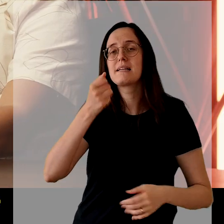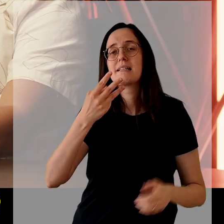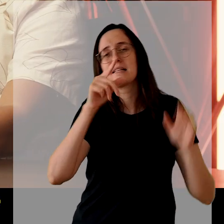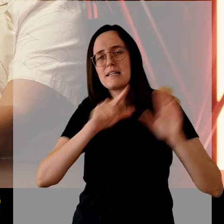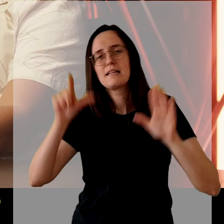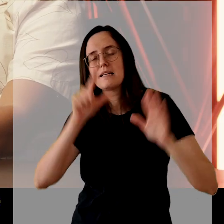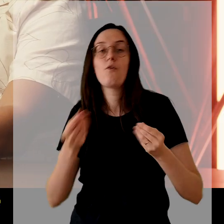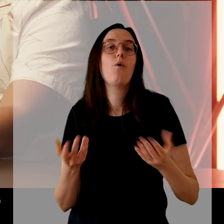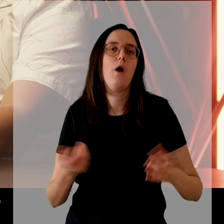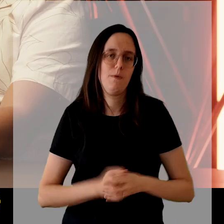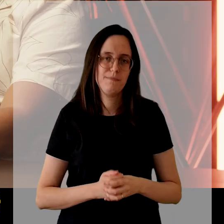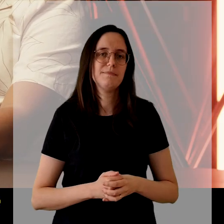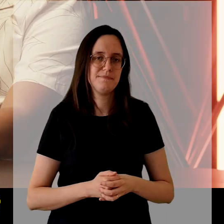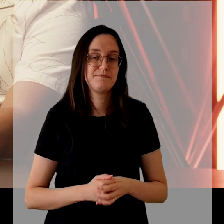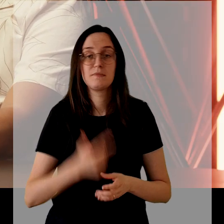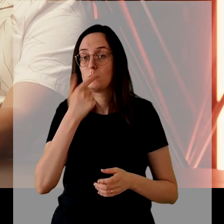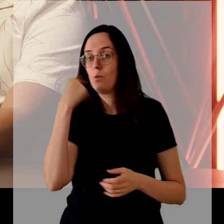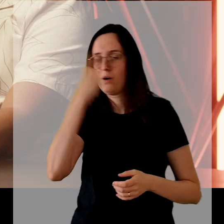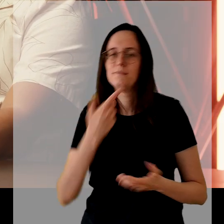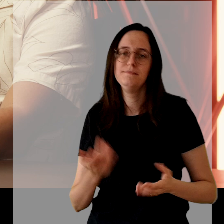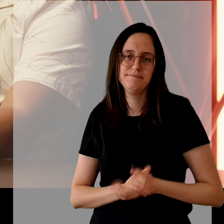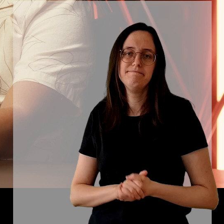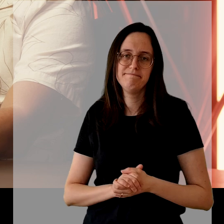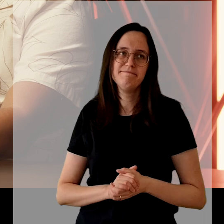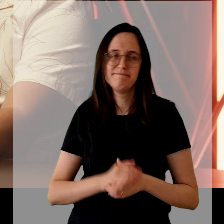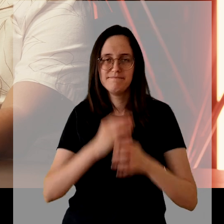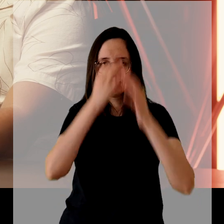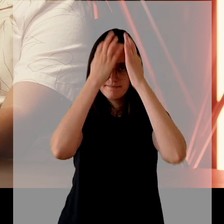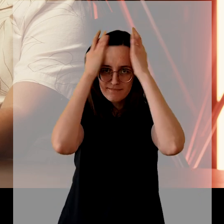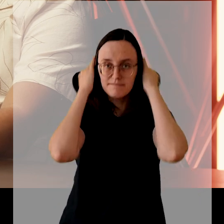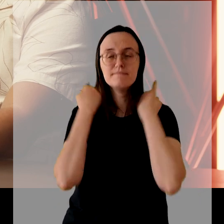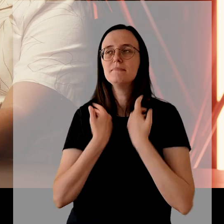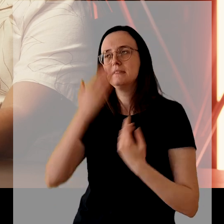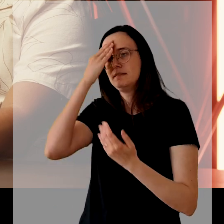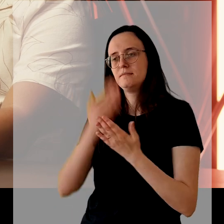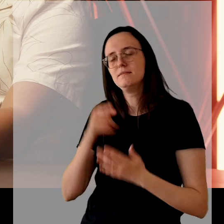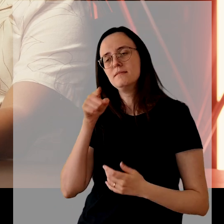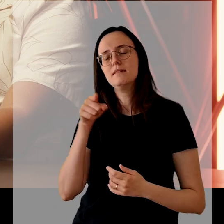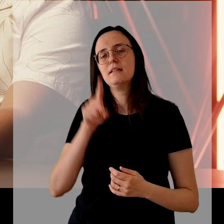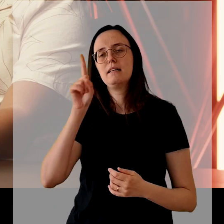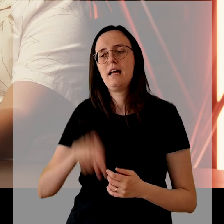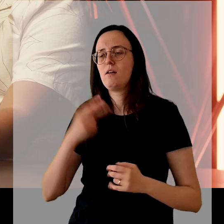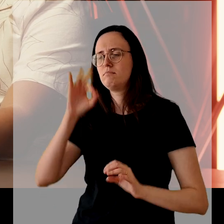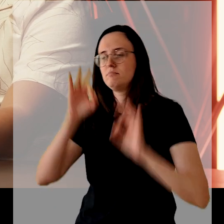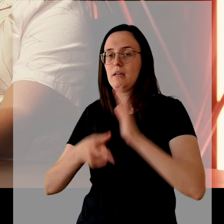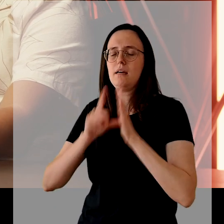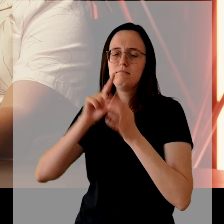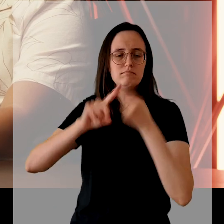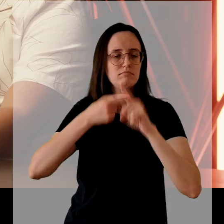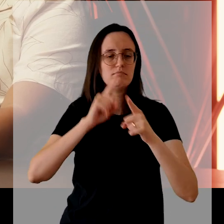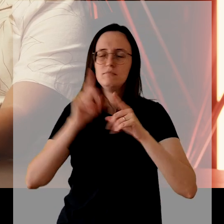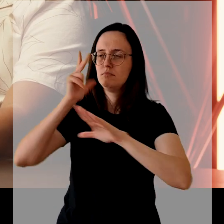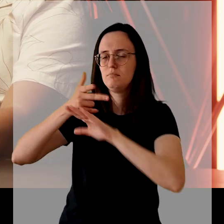13 semanas consecutivas, né? 12 horas. 12 horas por dia, né? Então, tudo isso foi arquitetado junto